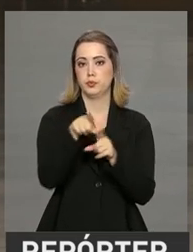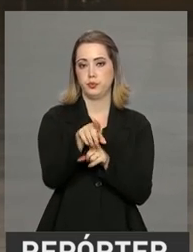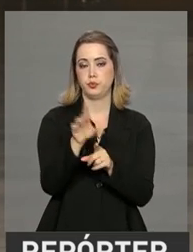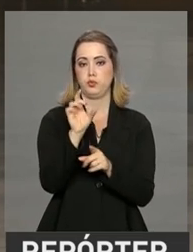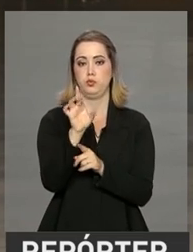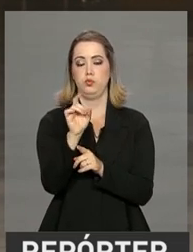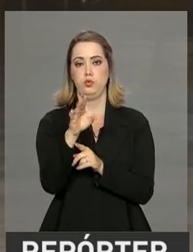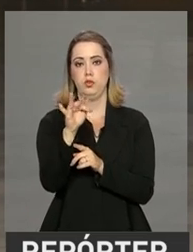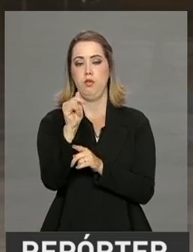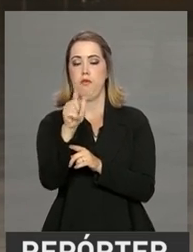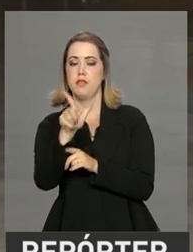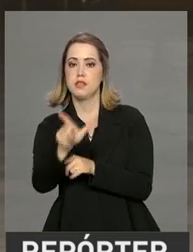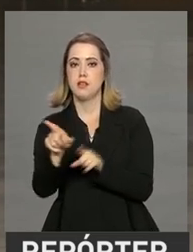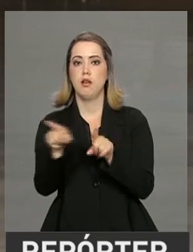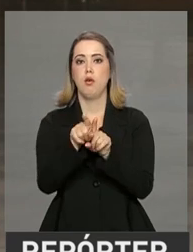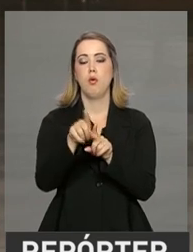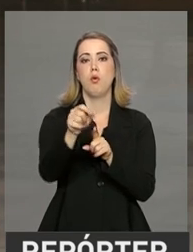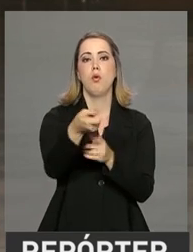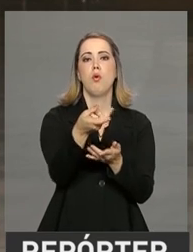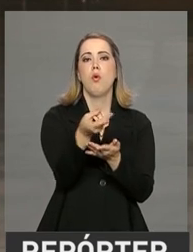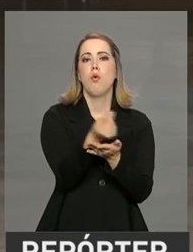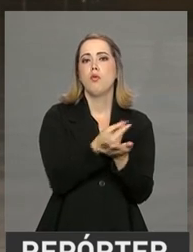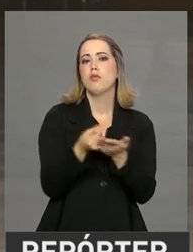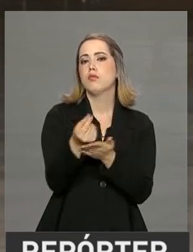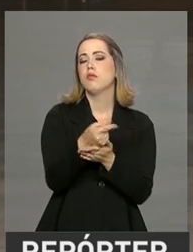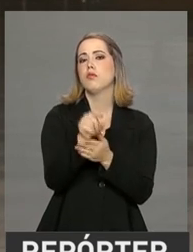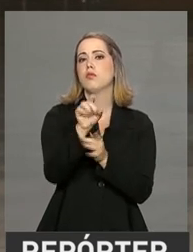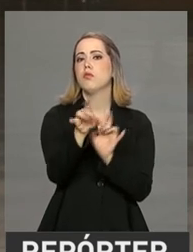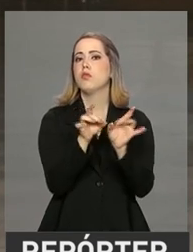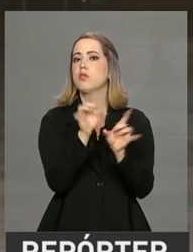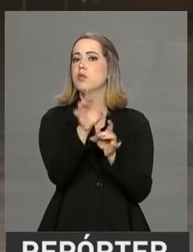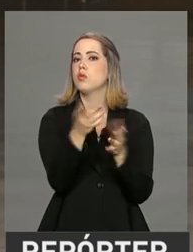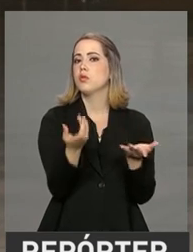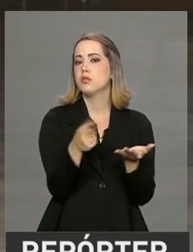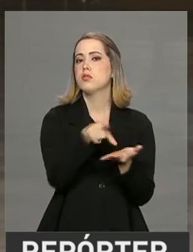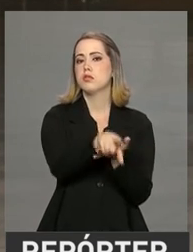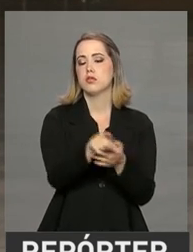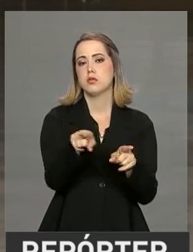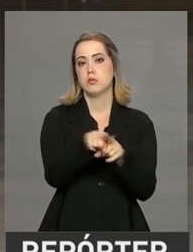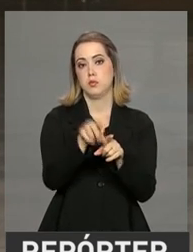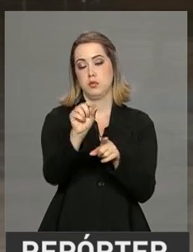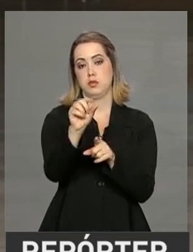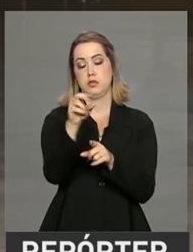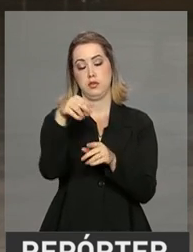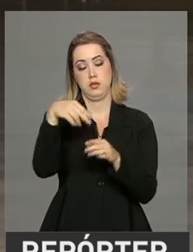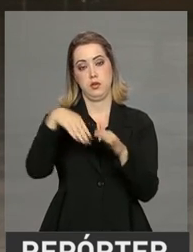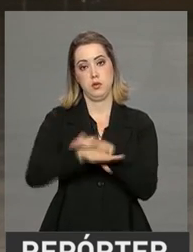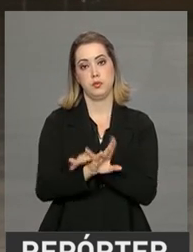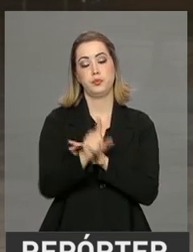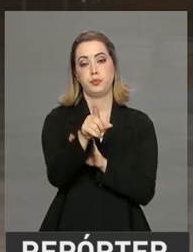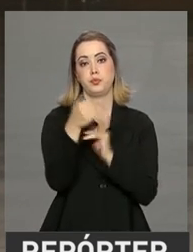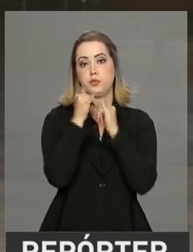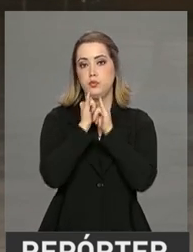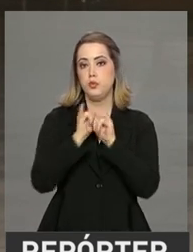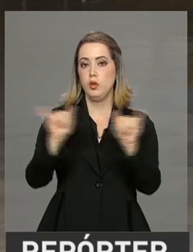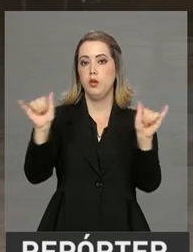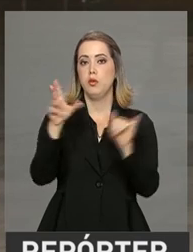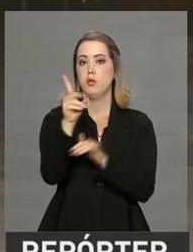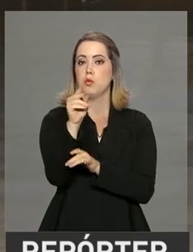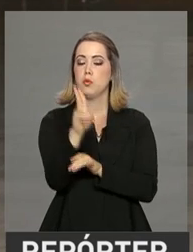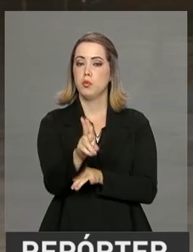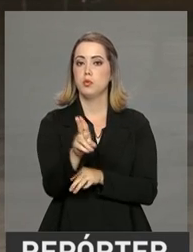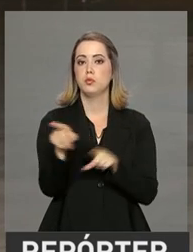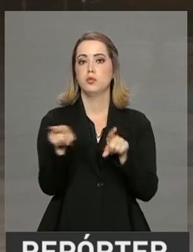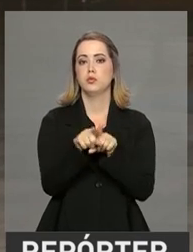da Seguridade Social recursos específicos para cobrir os valores desses fundos. A publicação no Diário